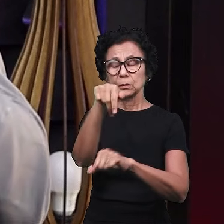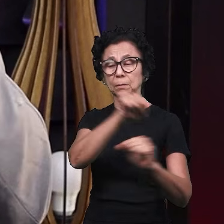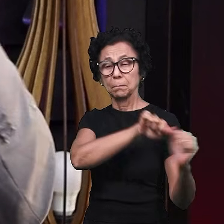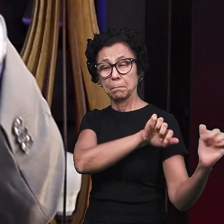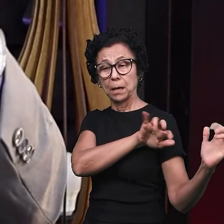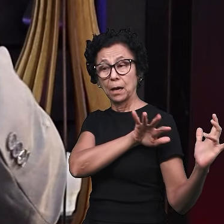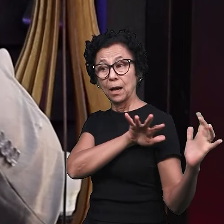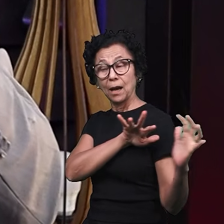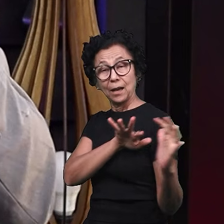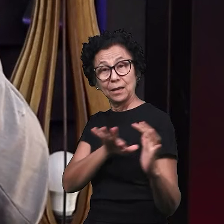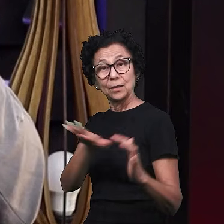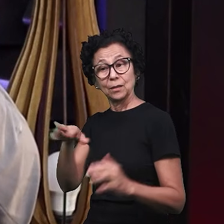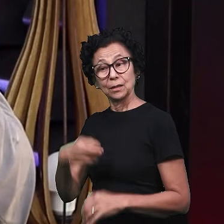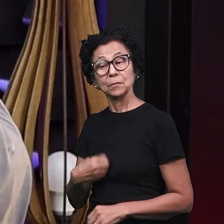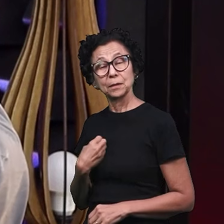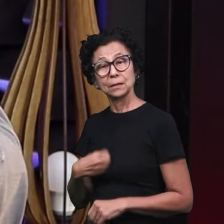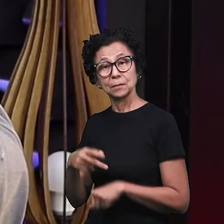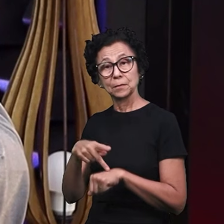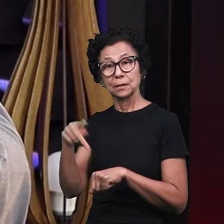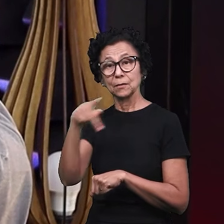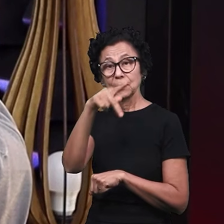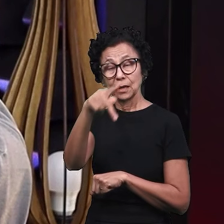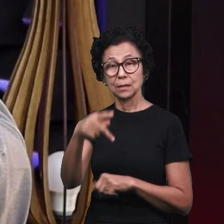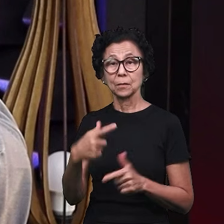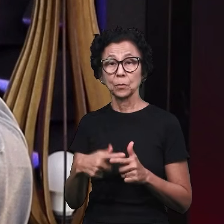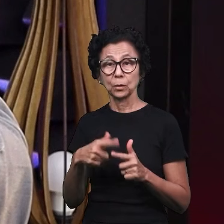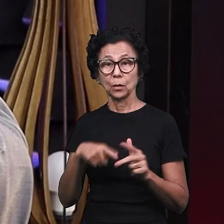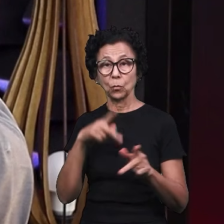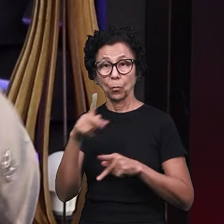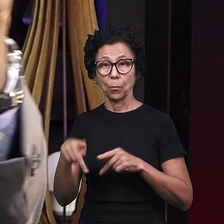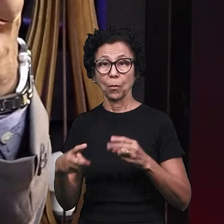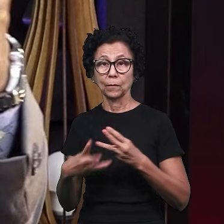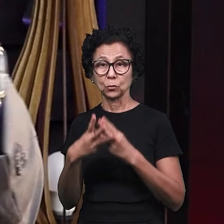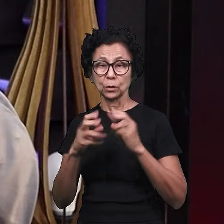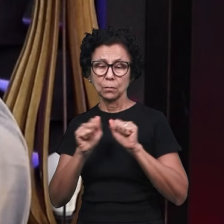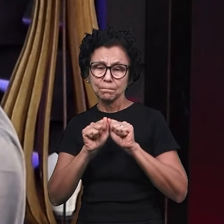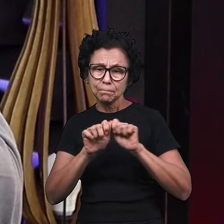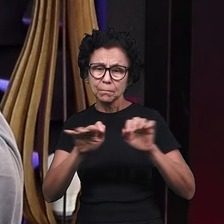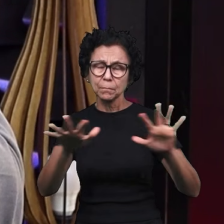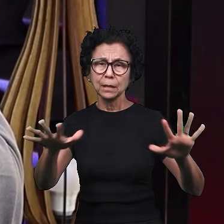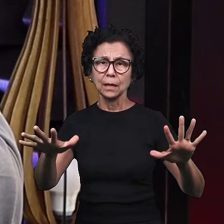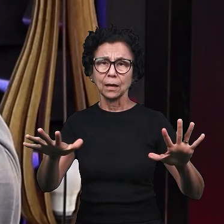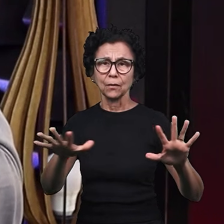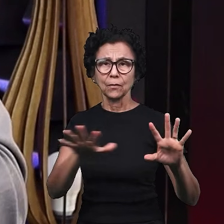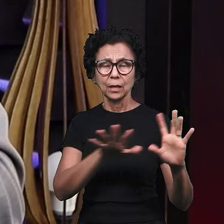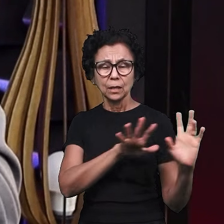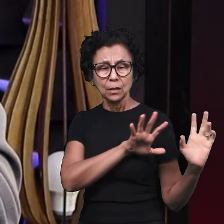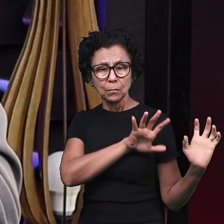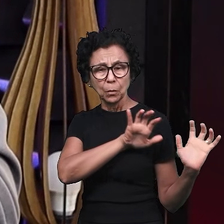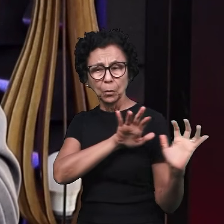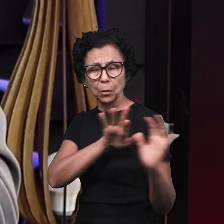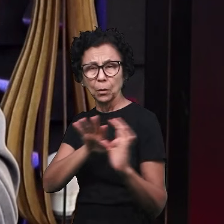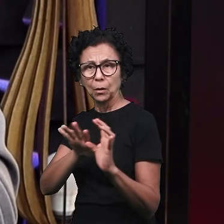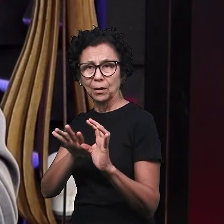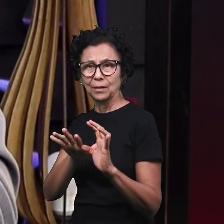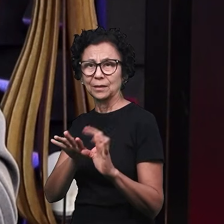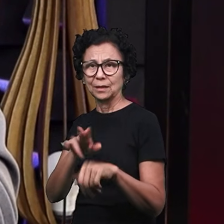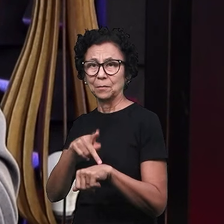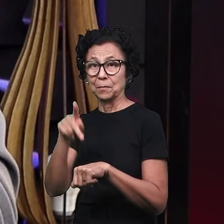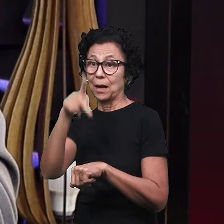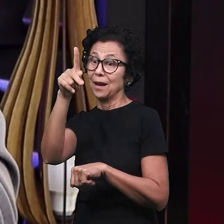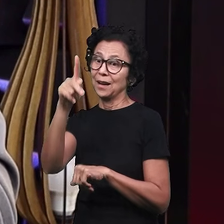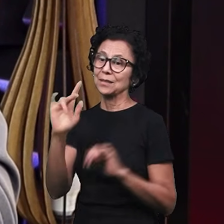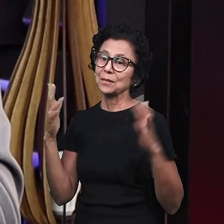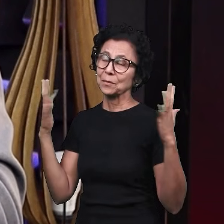porque havia muitos judeus em muitos lugares, eles vinham para adorar. Agora você imagina uma